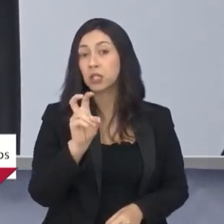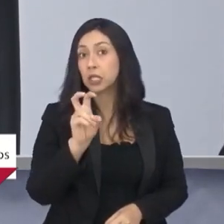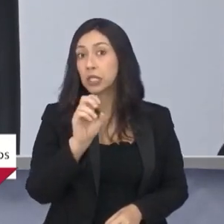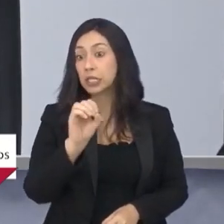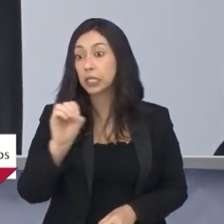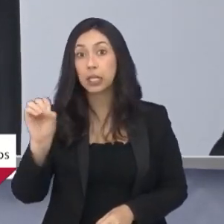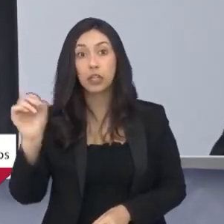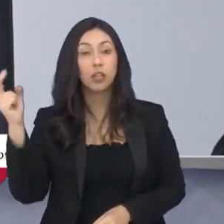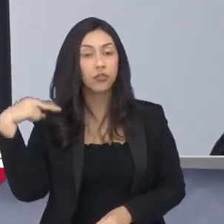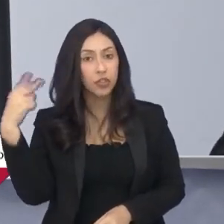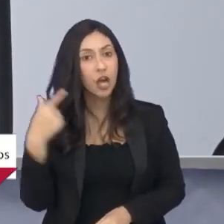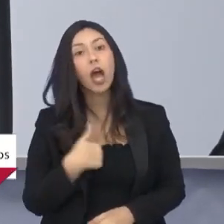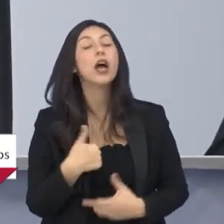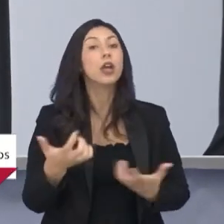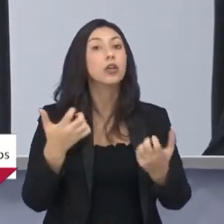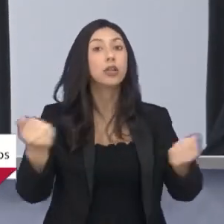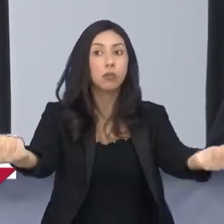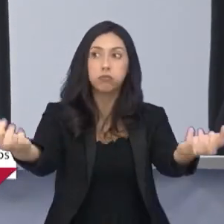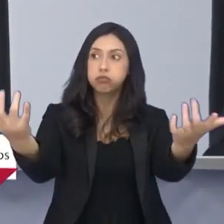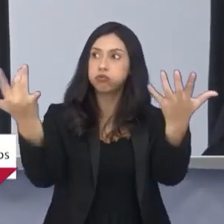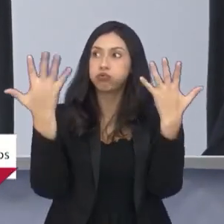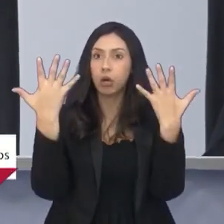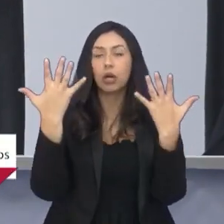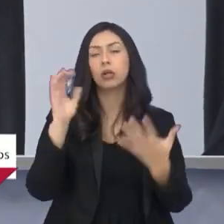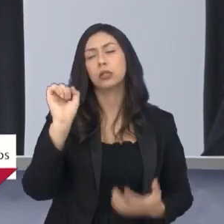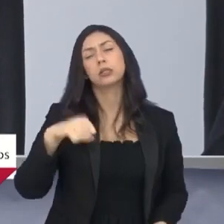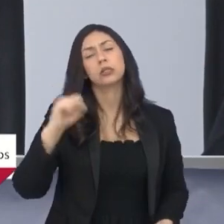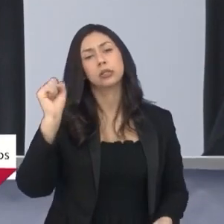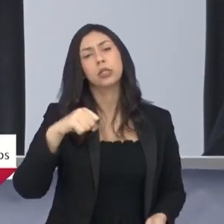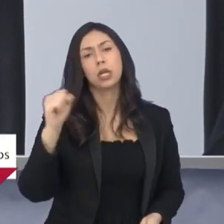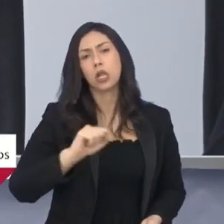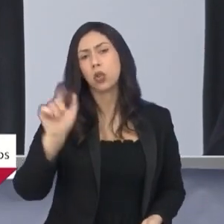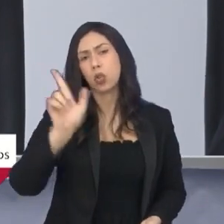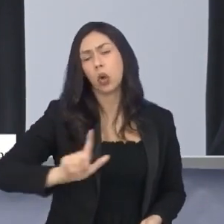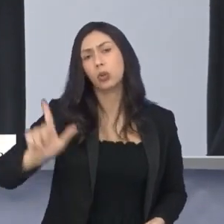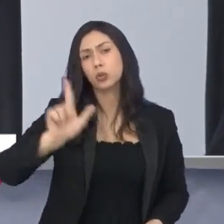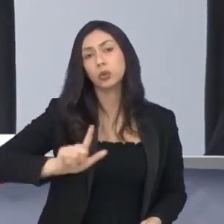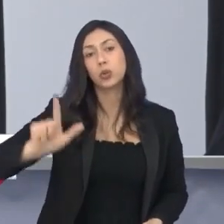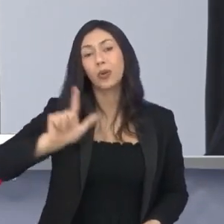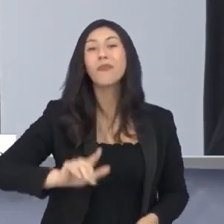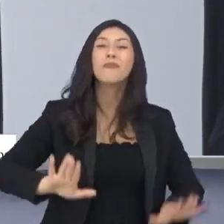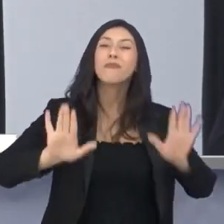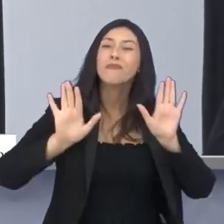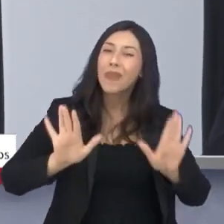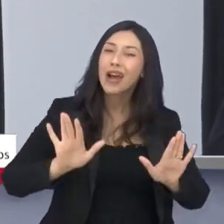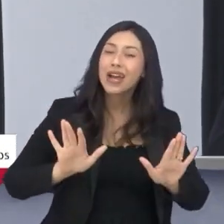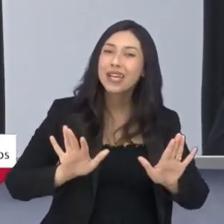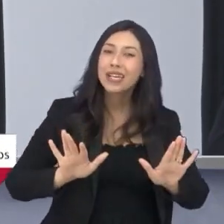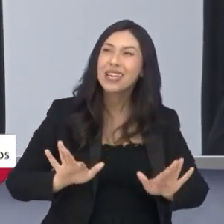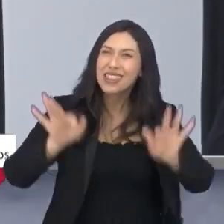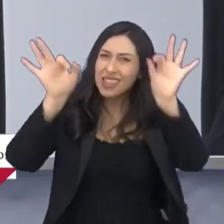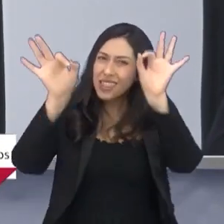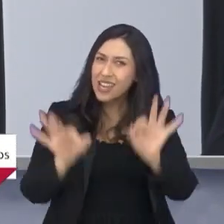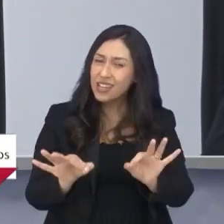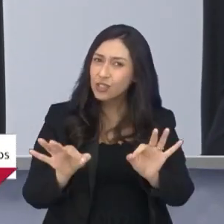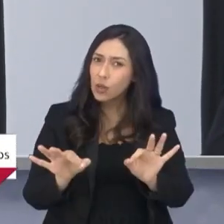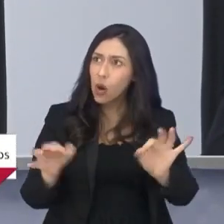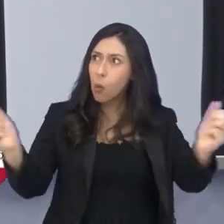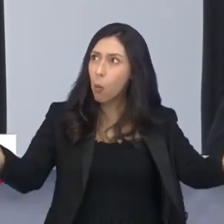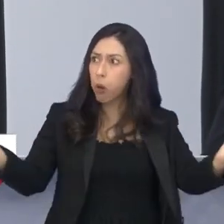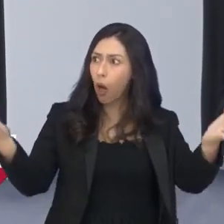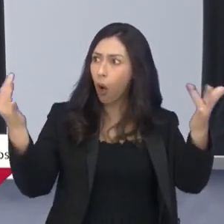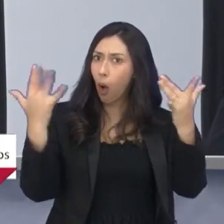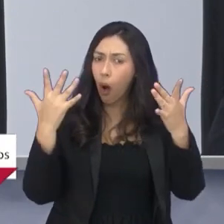gostaria de falar para todos os vereadores aqui Claro que sim mas seria justo que todos estivessem